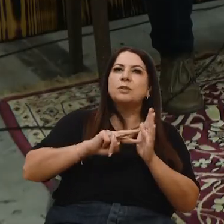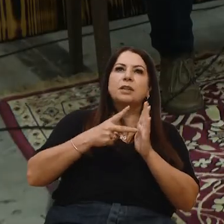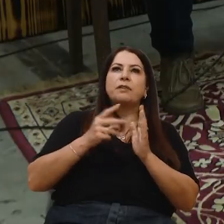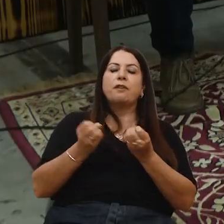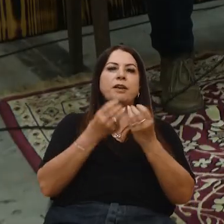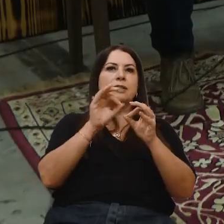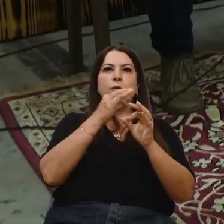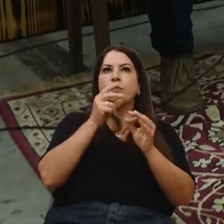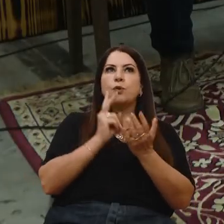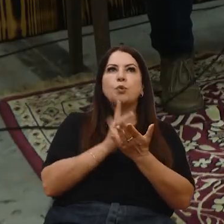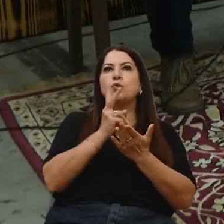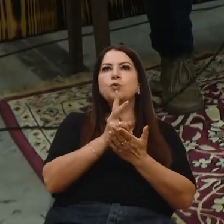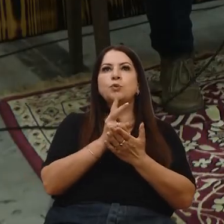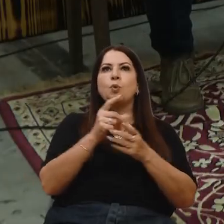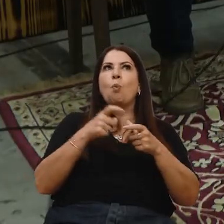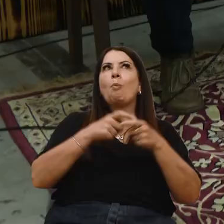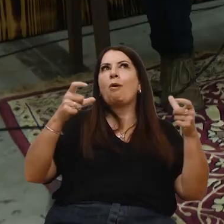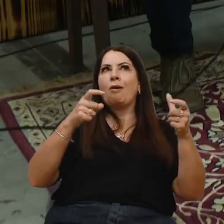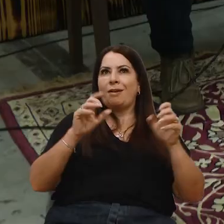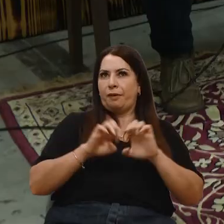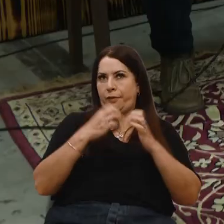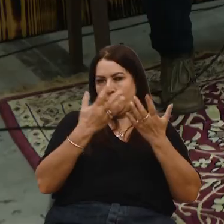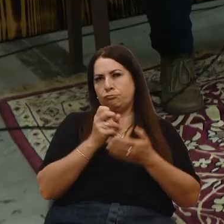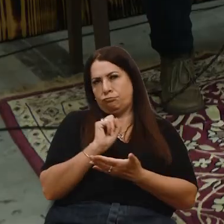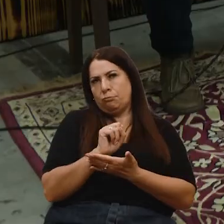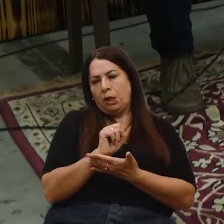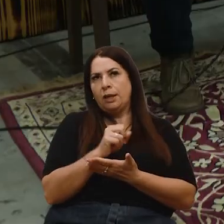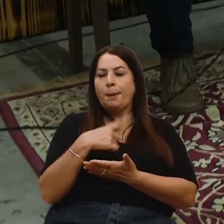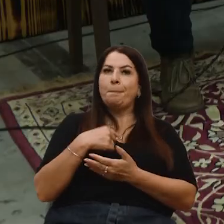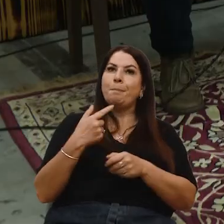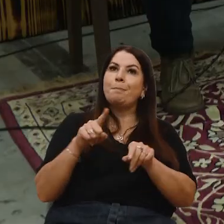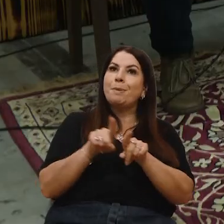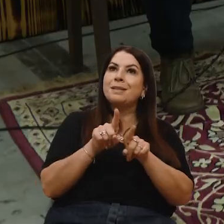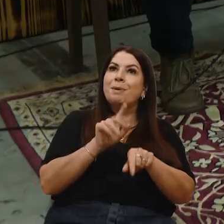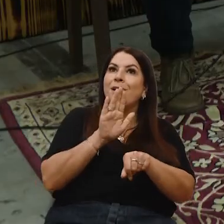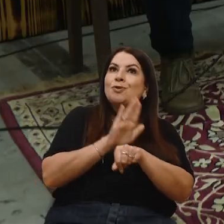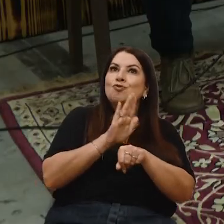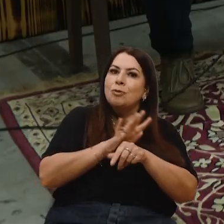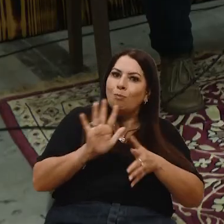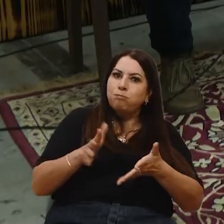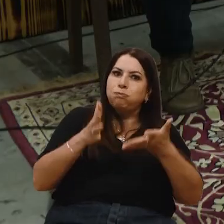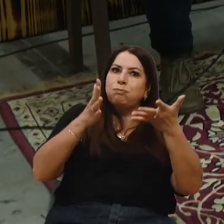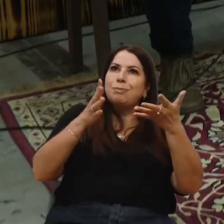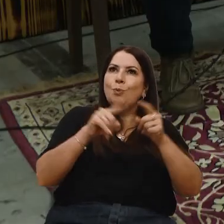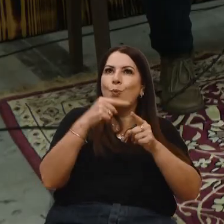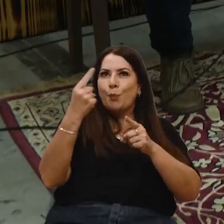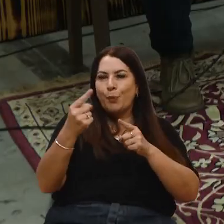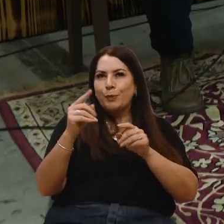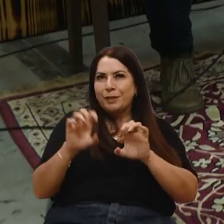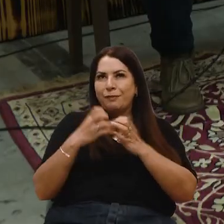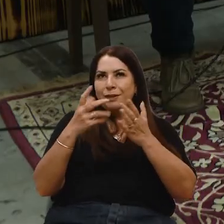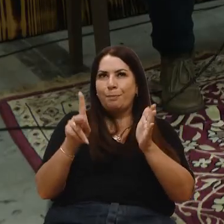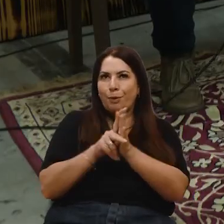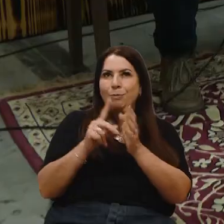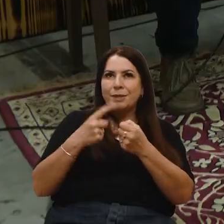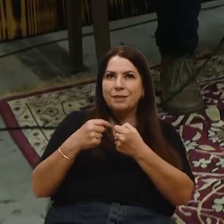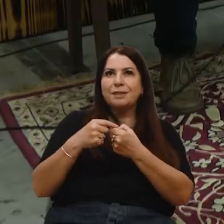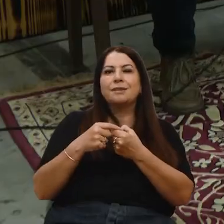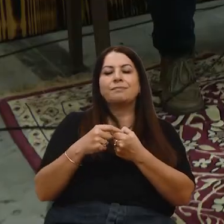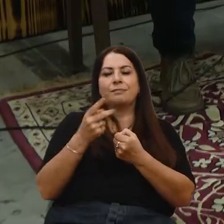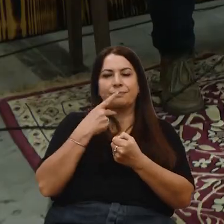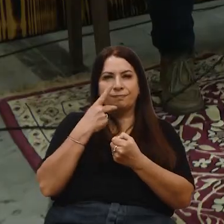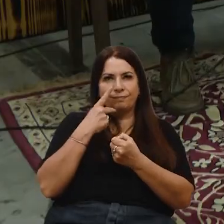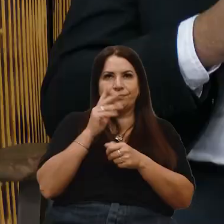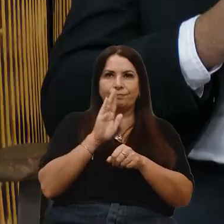a Festa da Uva não continue sendo o grande evento, mas ela também ajuda a impulsionar outros eventos da própria